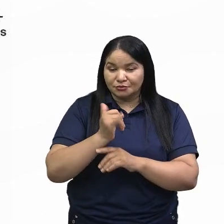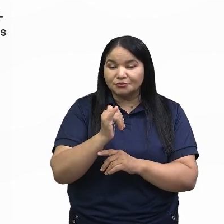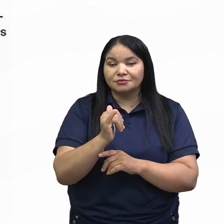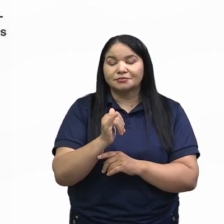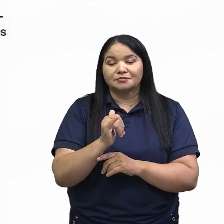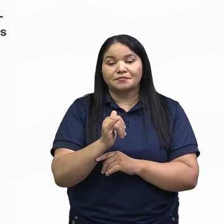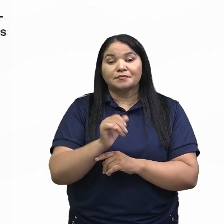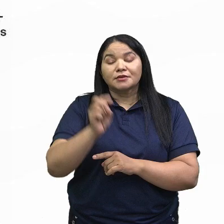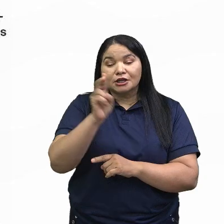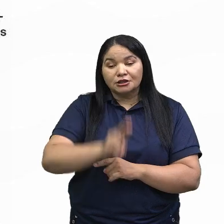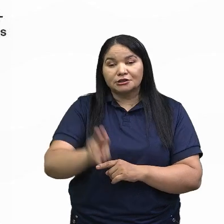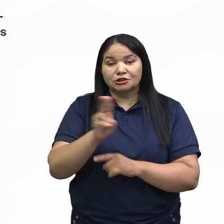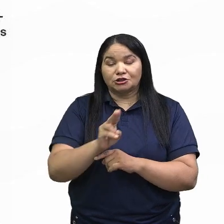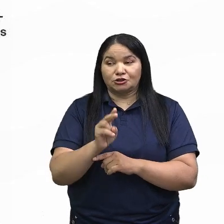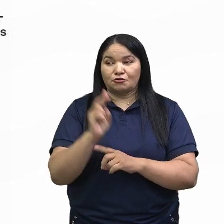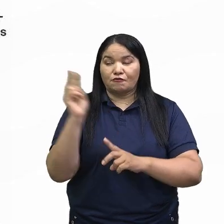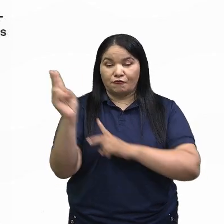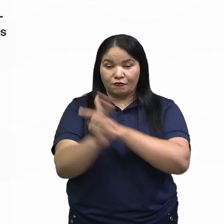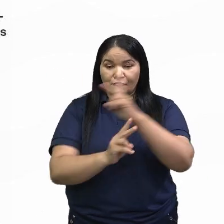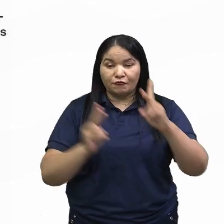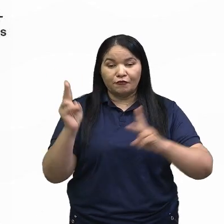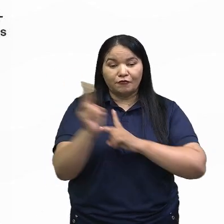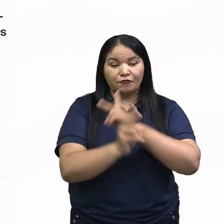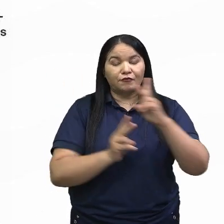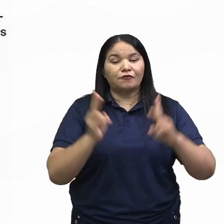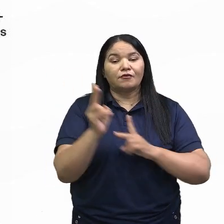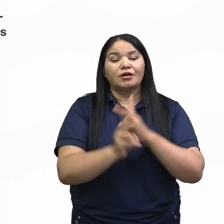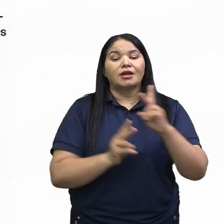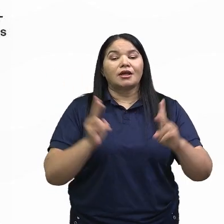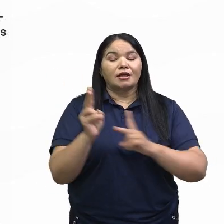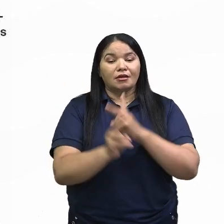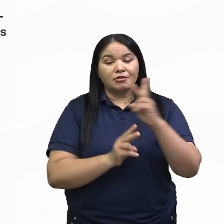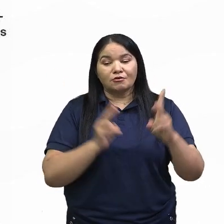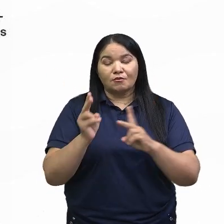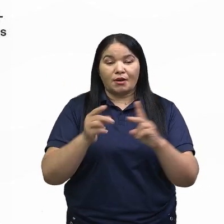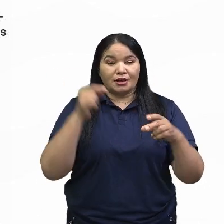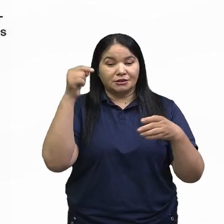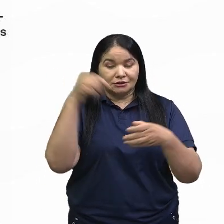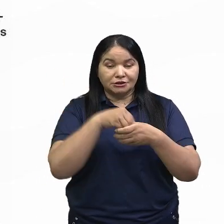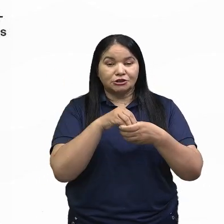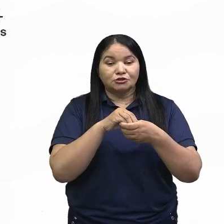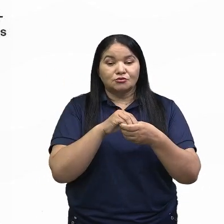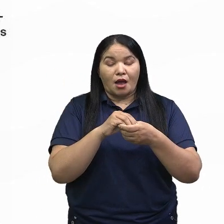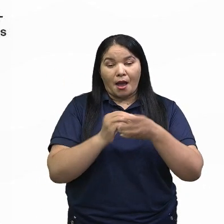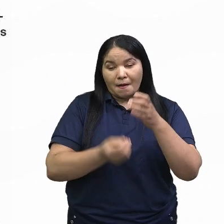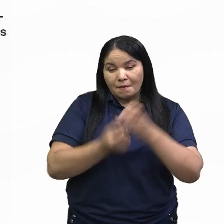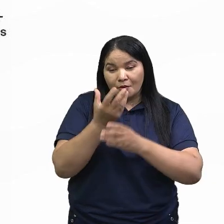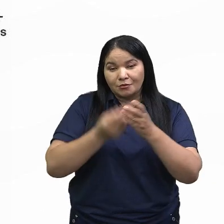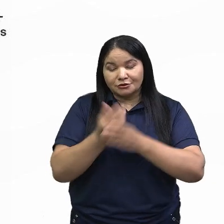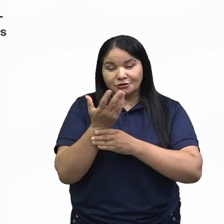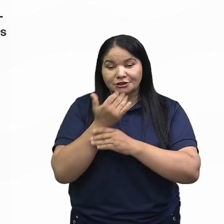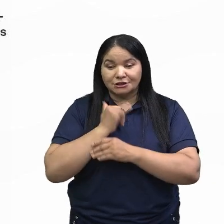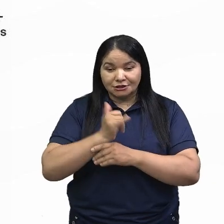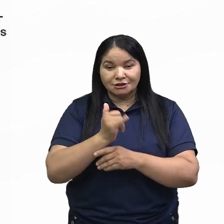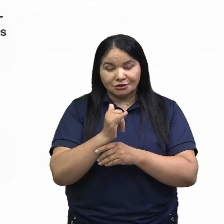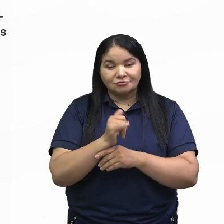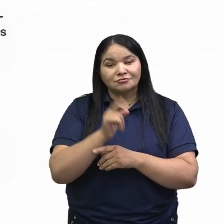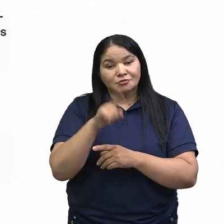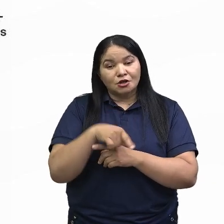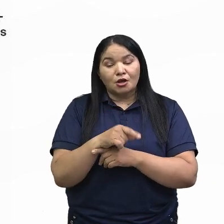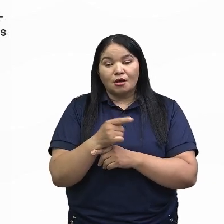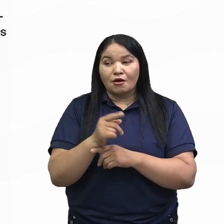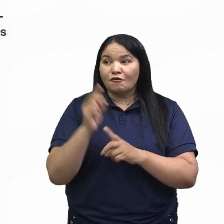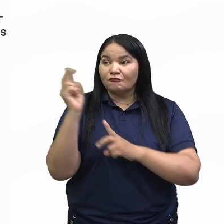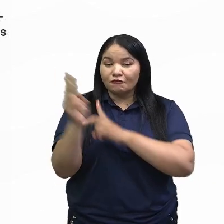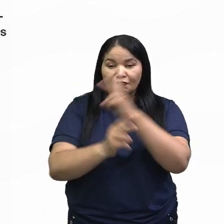se utiliza a força dos ventos para a produção energética. E aí veja que o vento é um recurso natural,